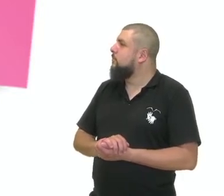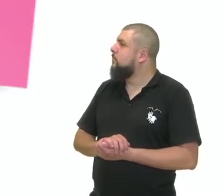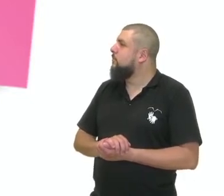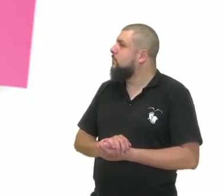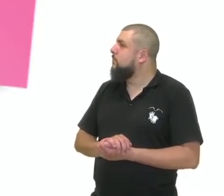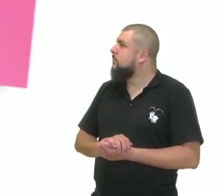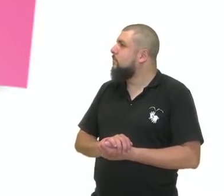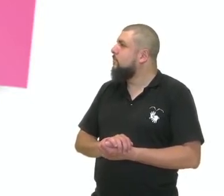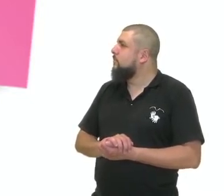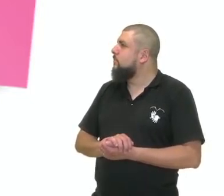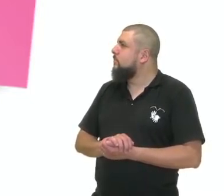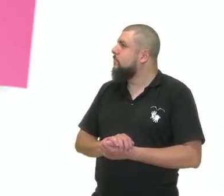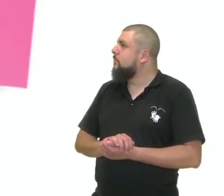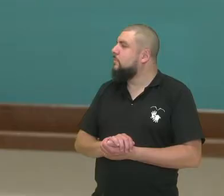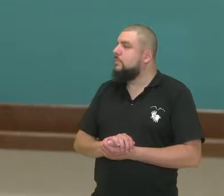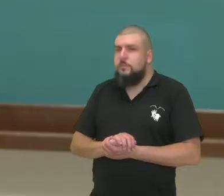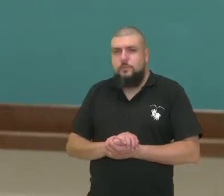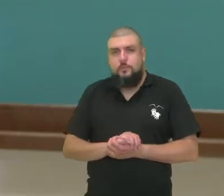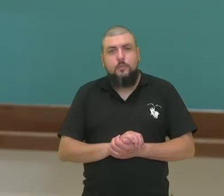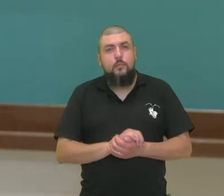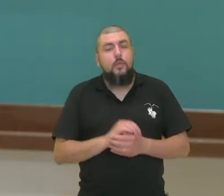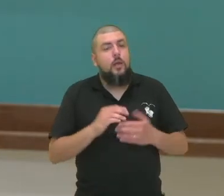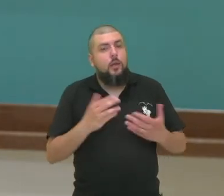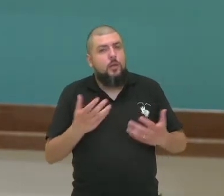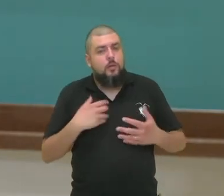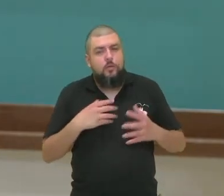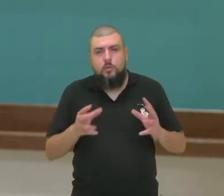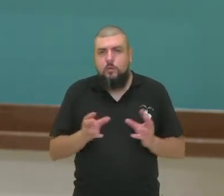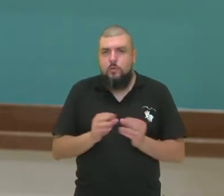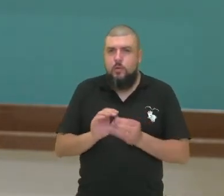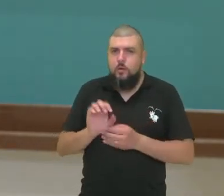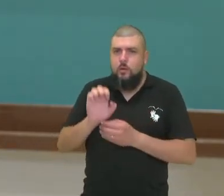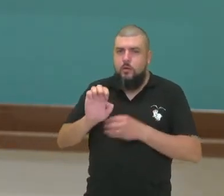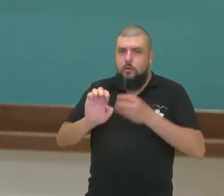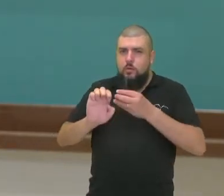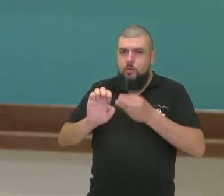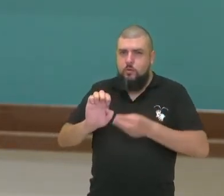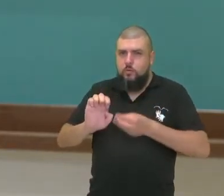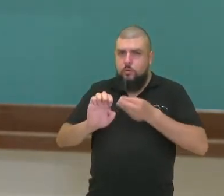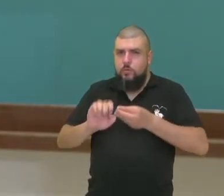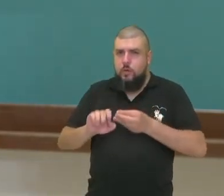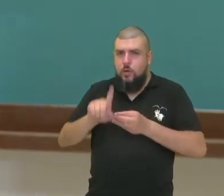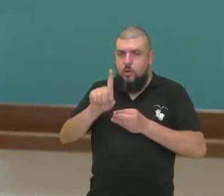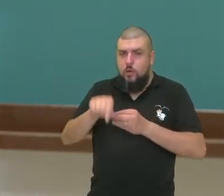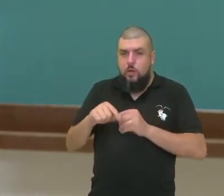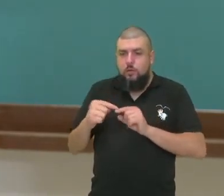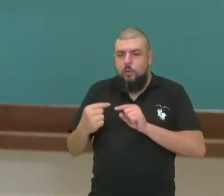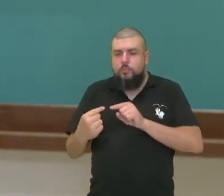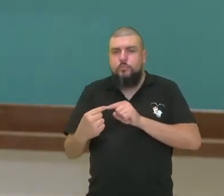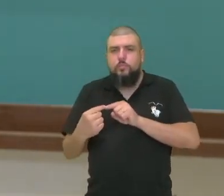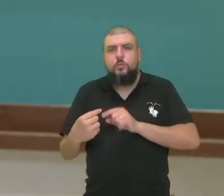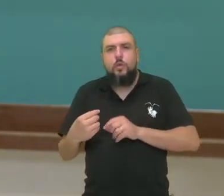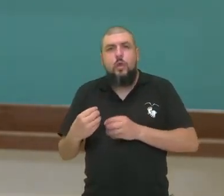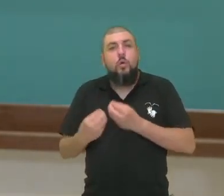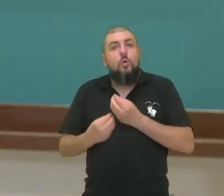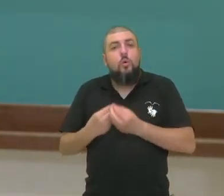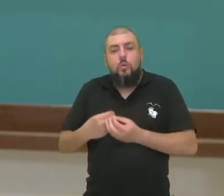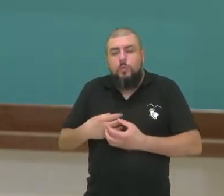experiência sensível. Então, essa ideia de empirismo relacionada justamente à